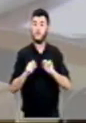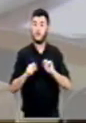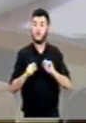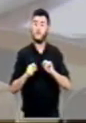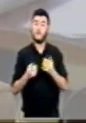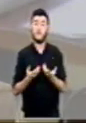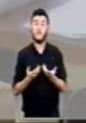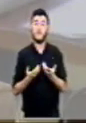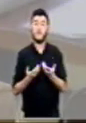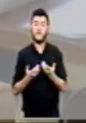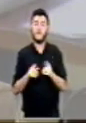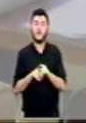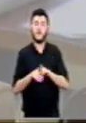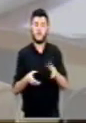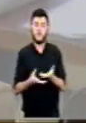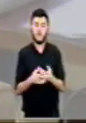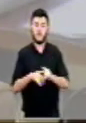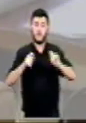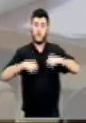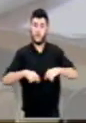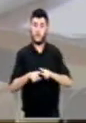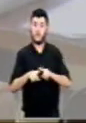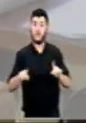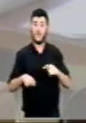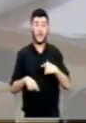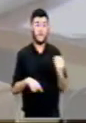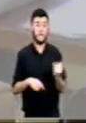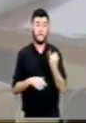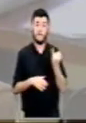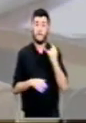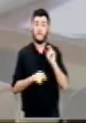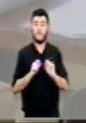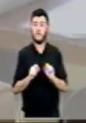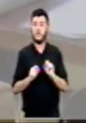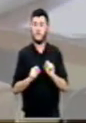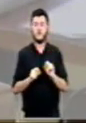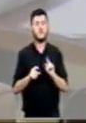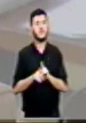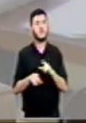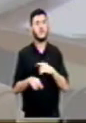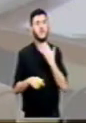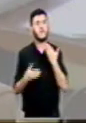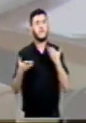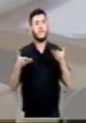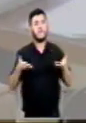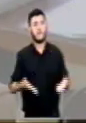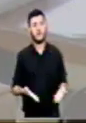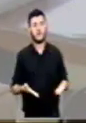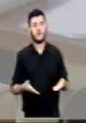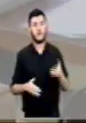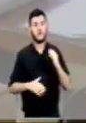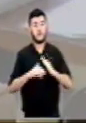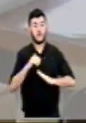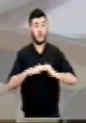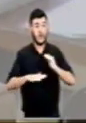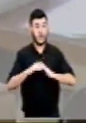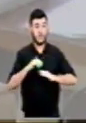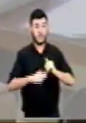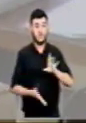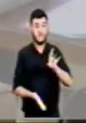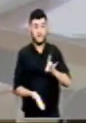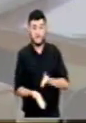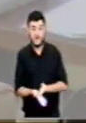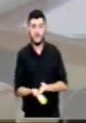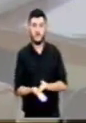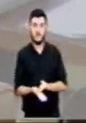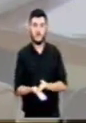é imprescindível a constatação da existência de indício de participação ativa e concreta